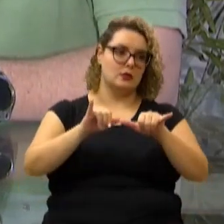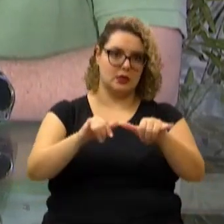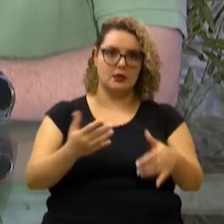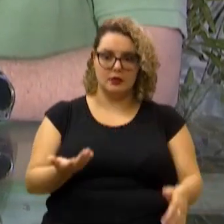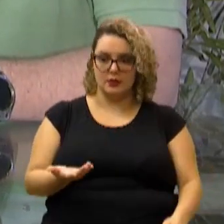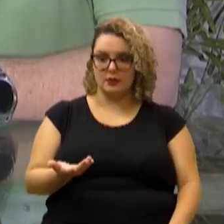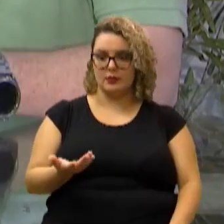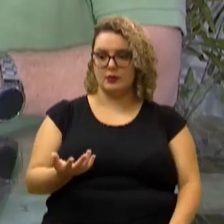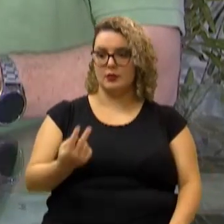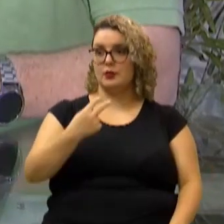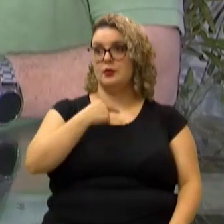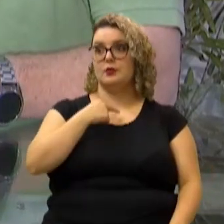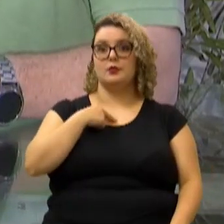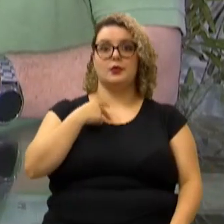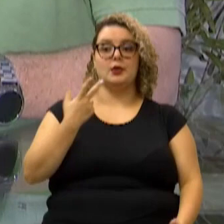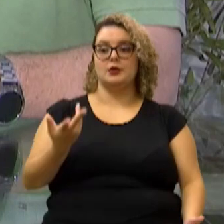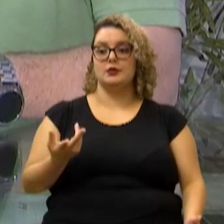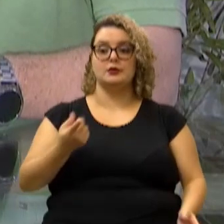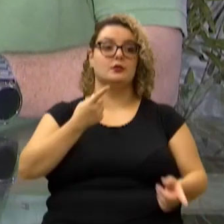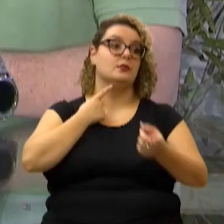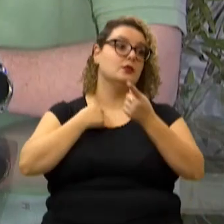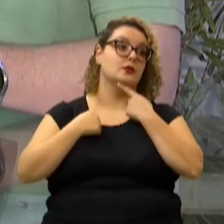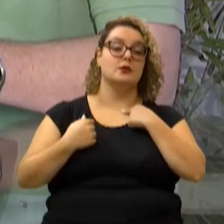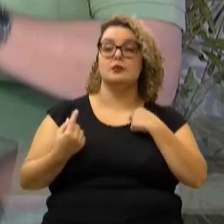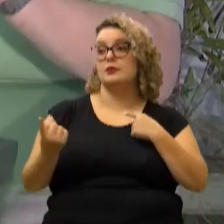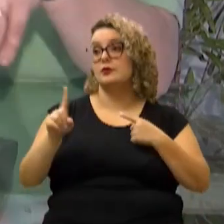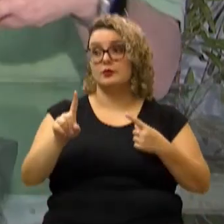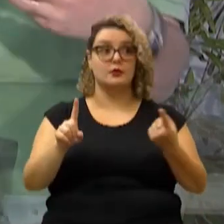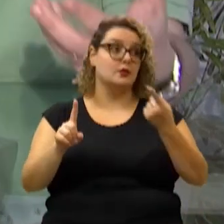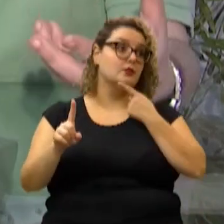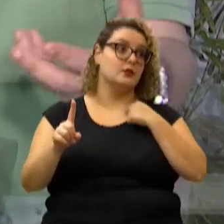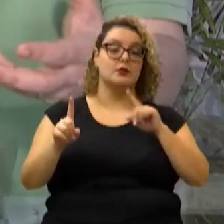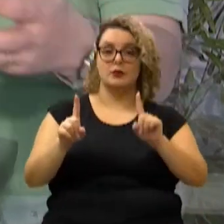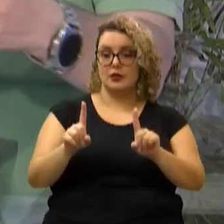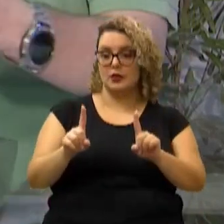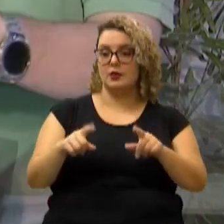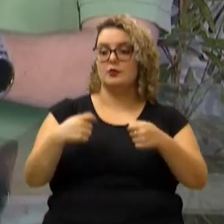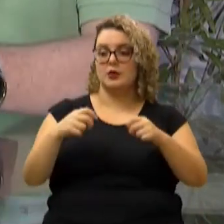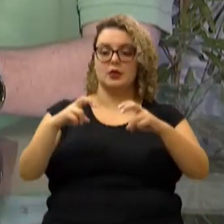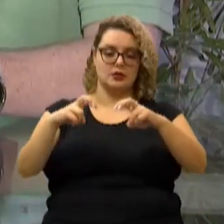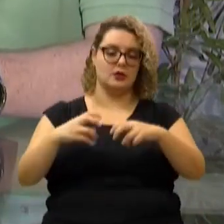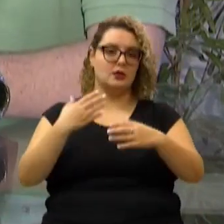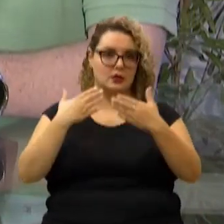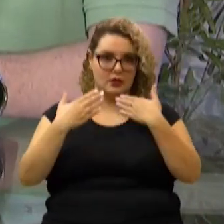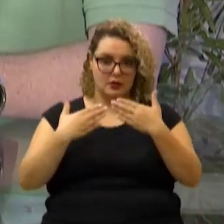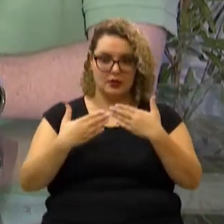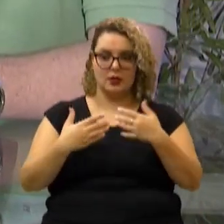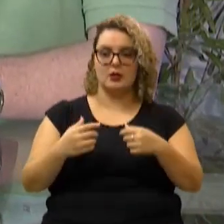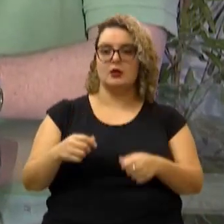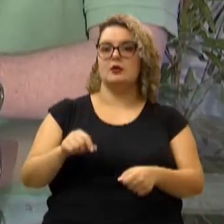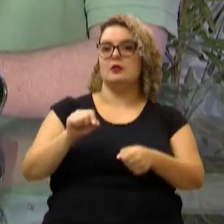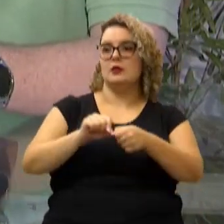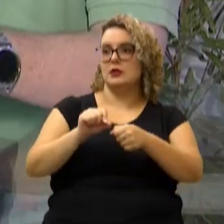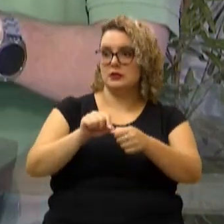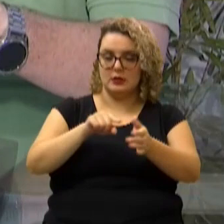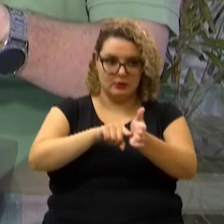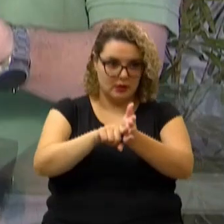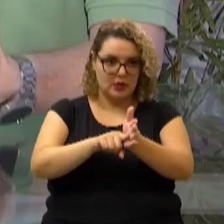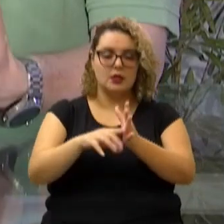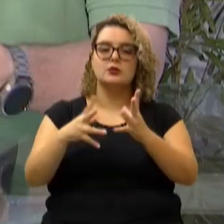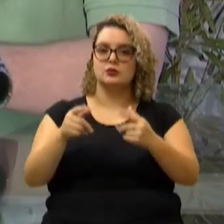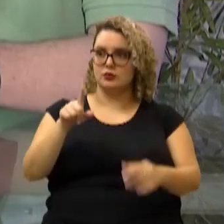ao supermercado a gente não pode sair fazendo todas as vontades de um ou de outro tem que sentar e conversar tem que fazer